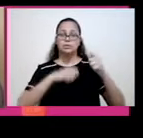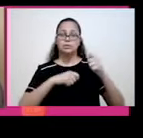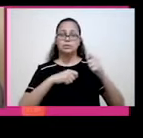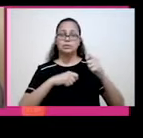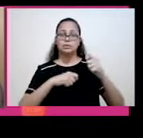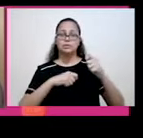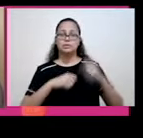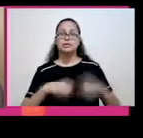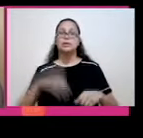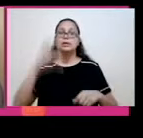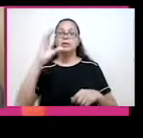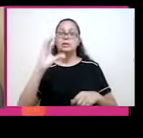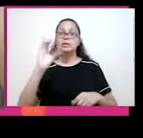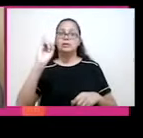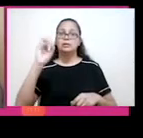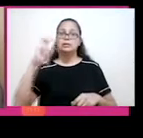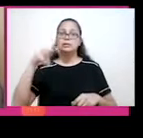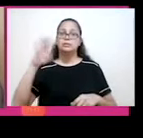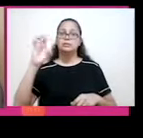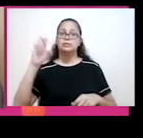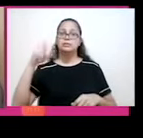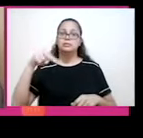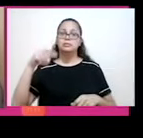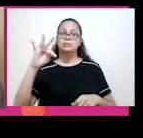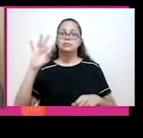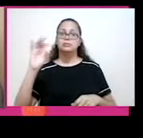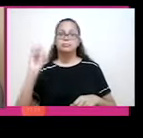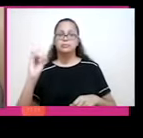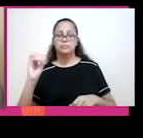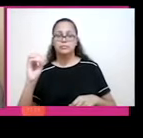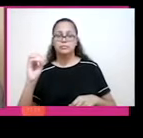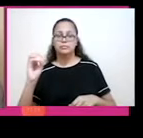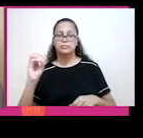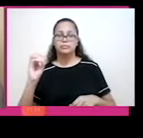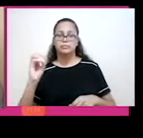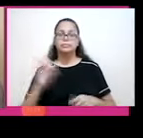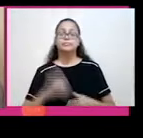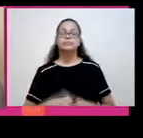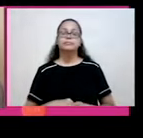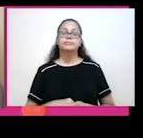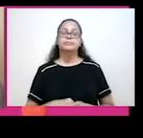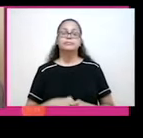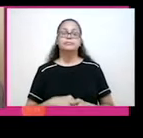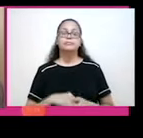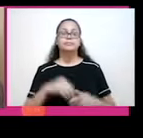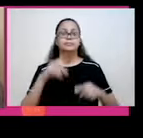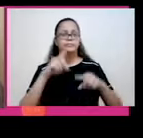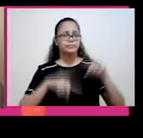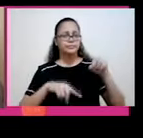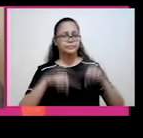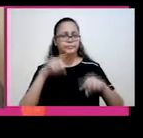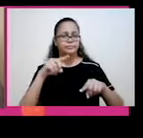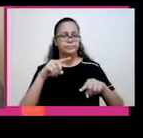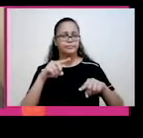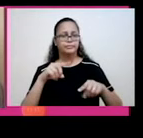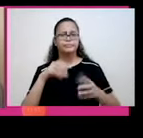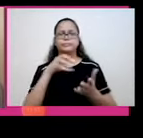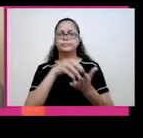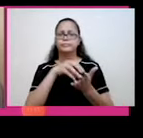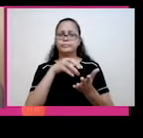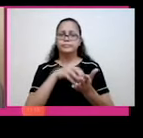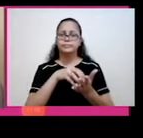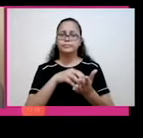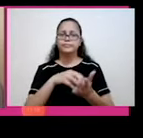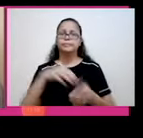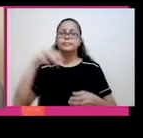Cimento, siderúrgica, metalúrgica, química, petroquímica e de máquinas e equipamentos. Onde que essas indústrias se concentram? Na região